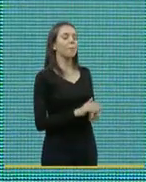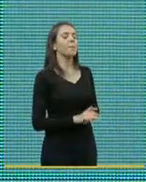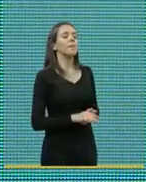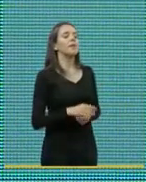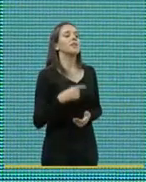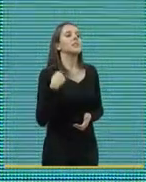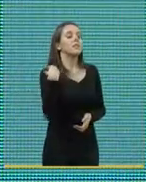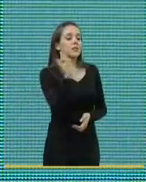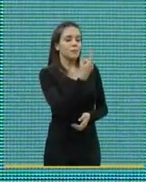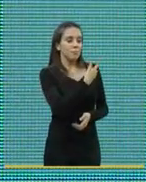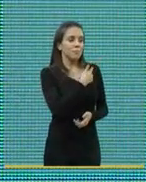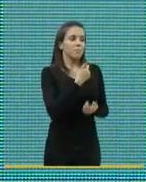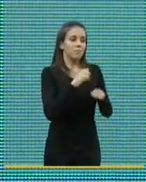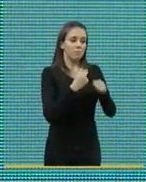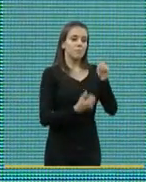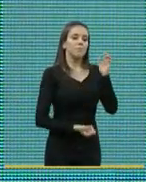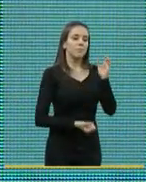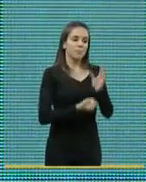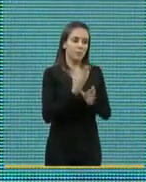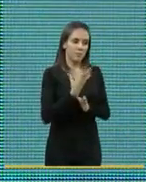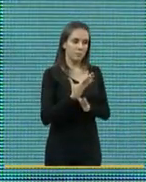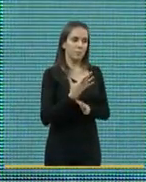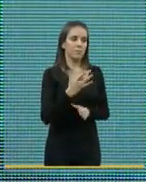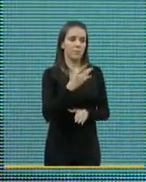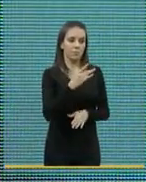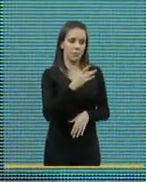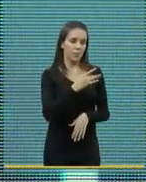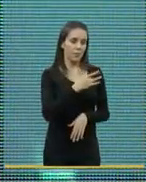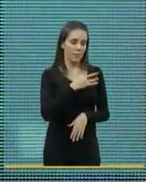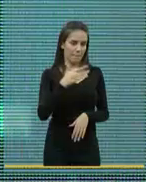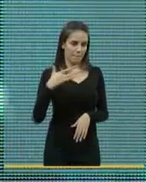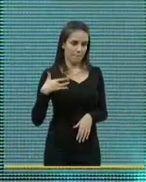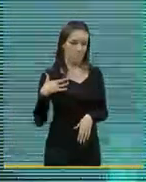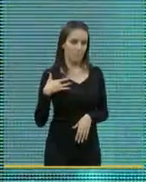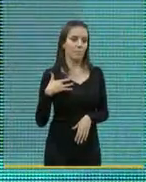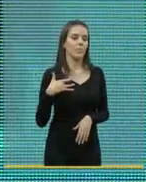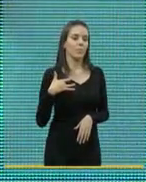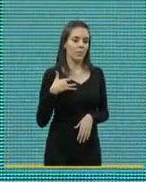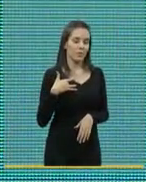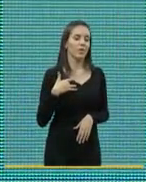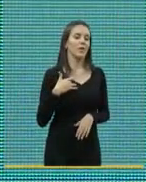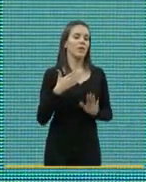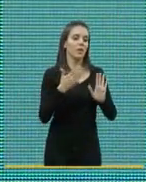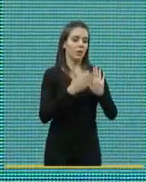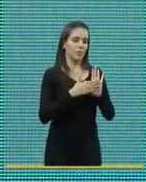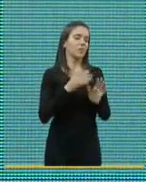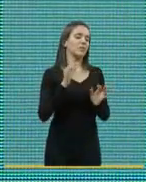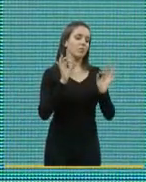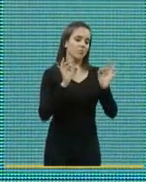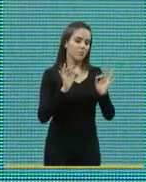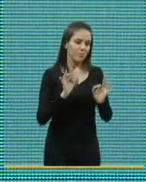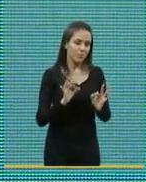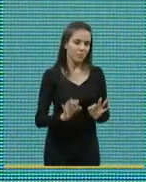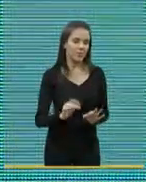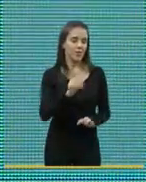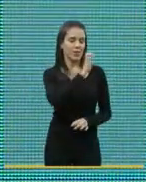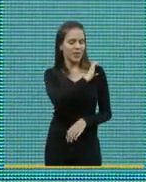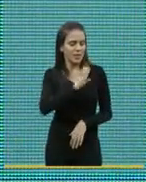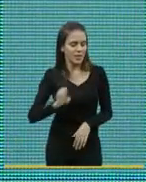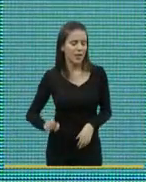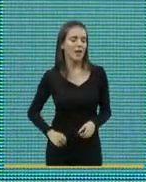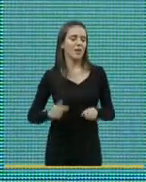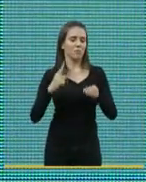vamos implementar o sistema único de segurança pública o plano nacional de segurança pública agindo estados